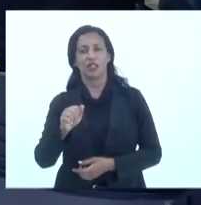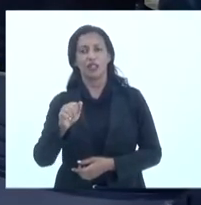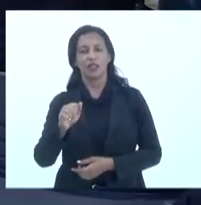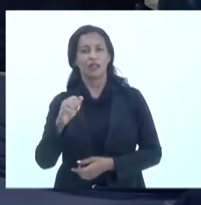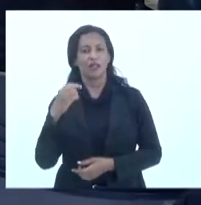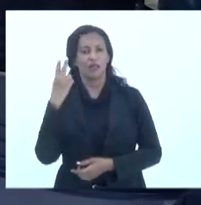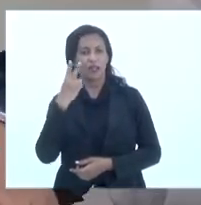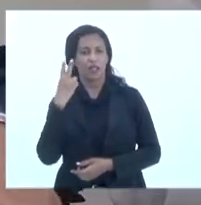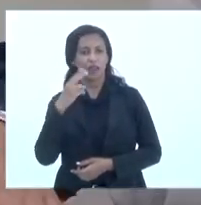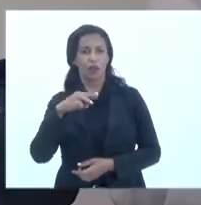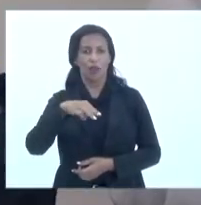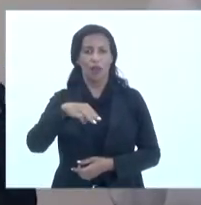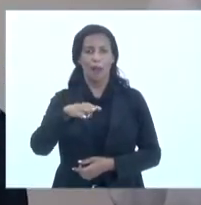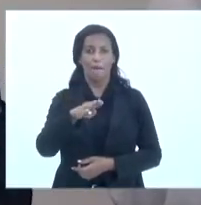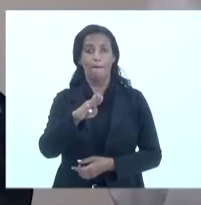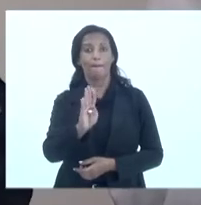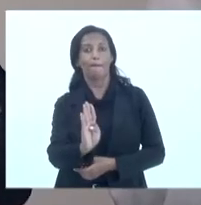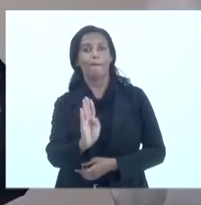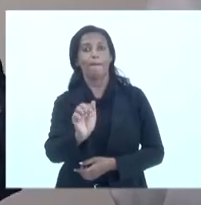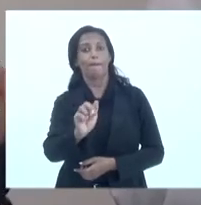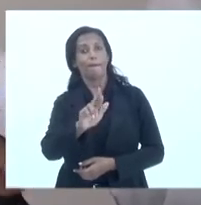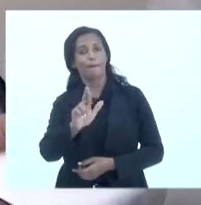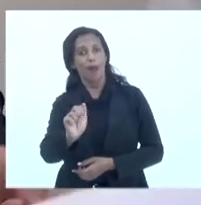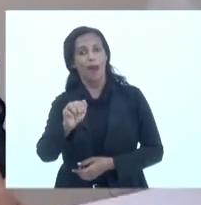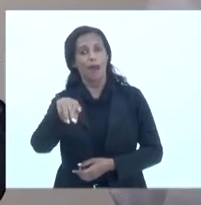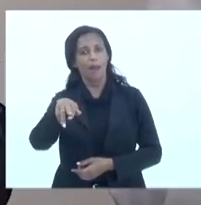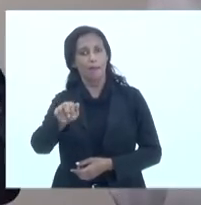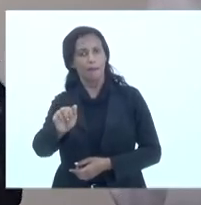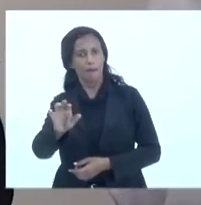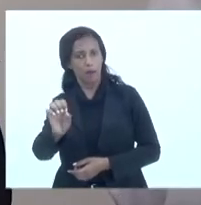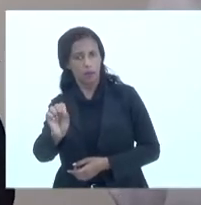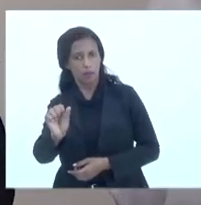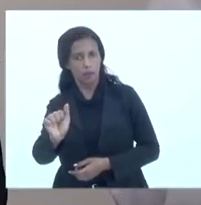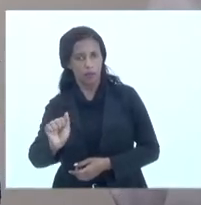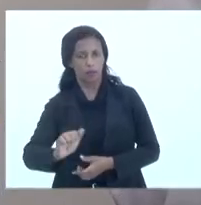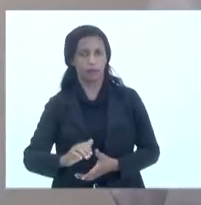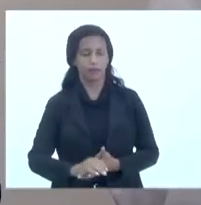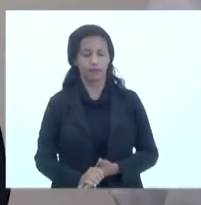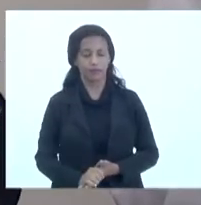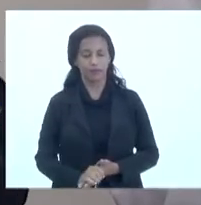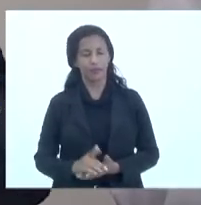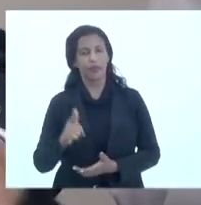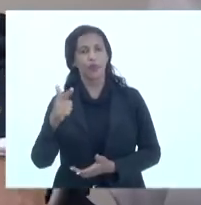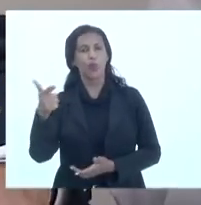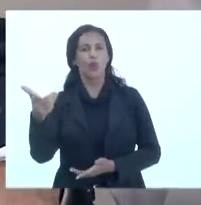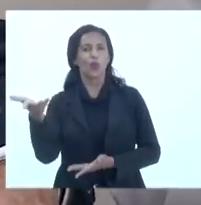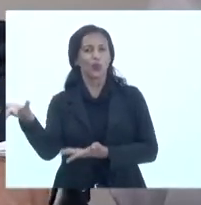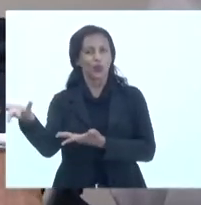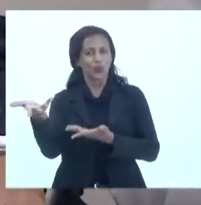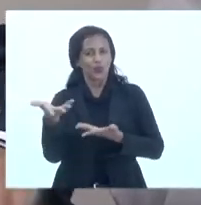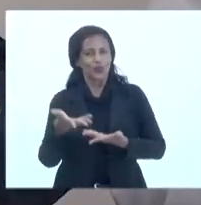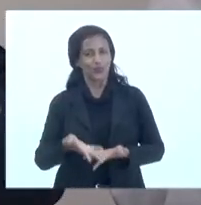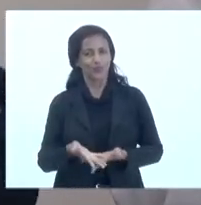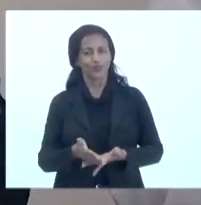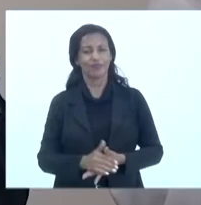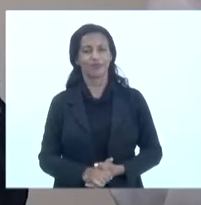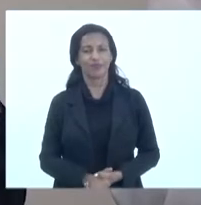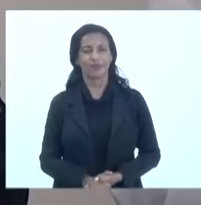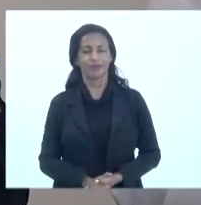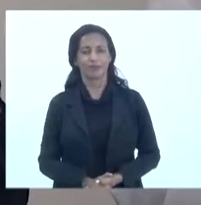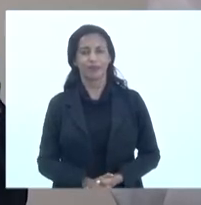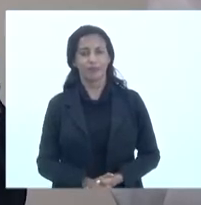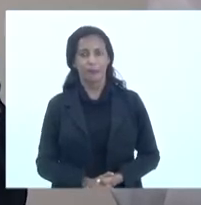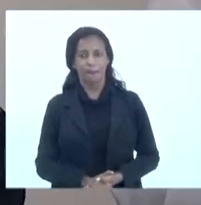vereadora de Barra Mansa. Então, agora vamos para um outro participante.